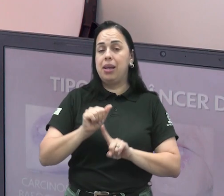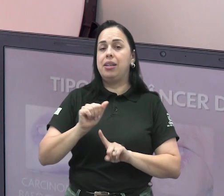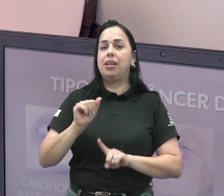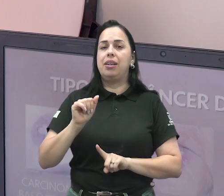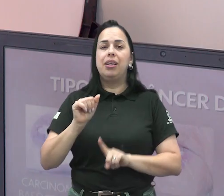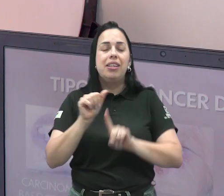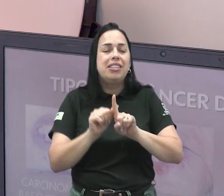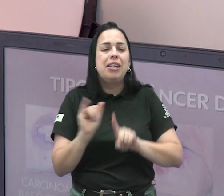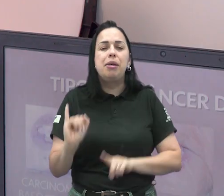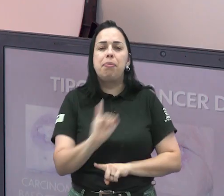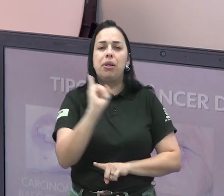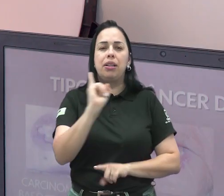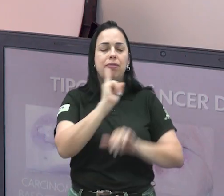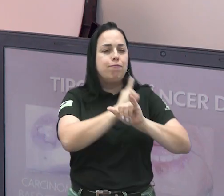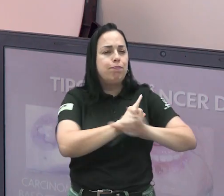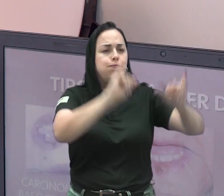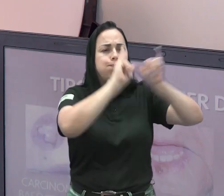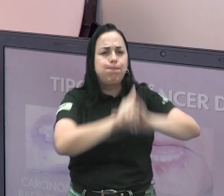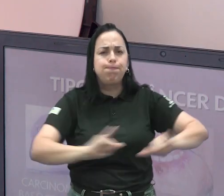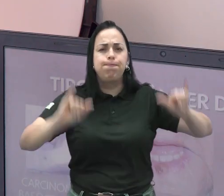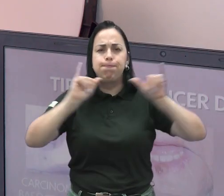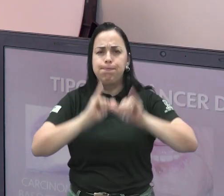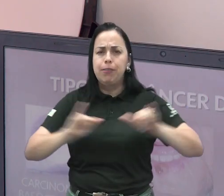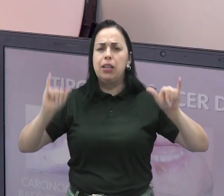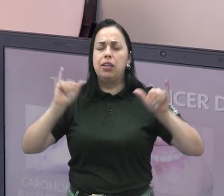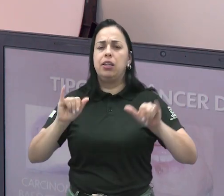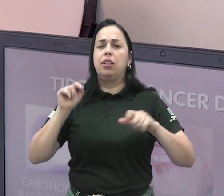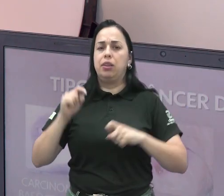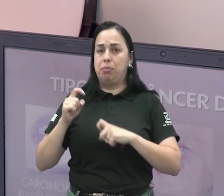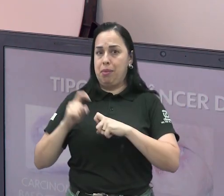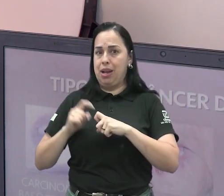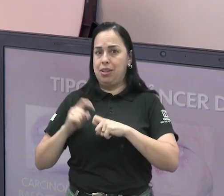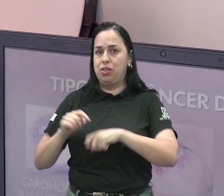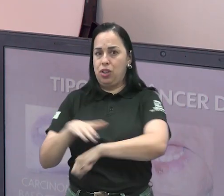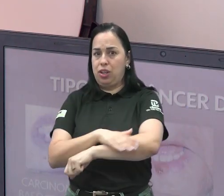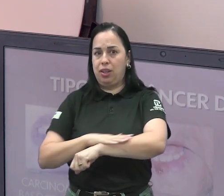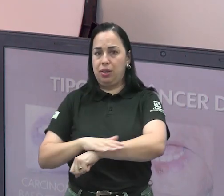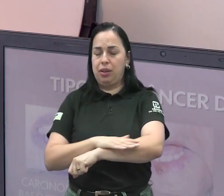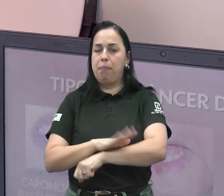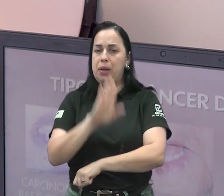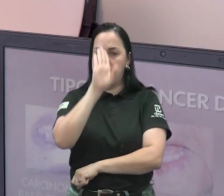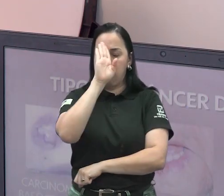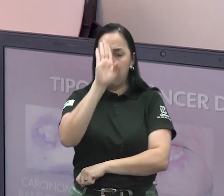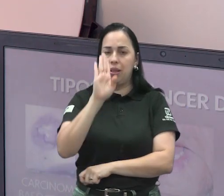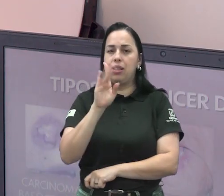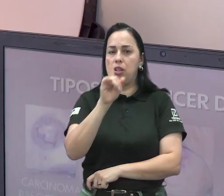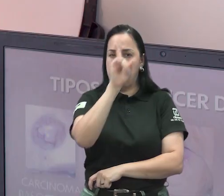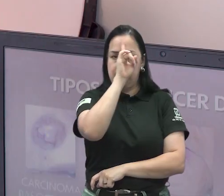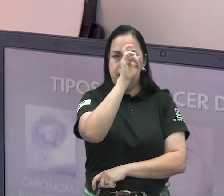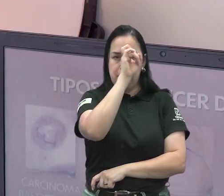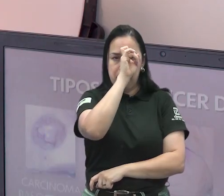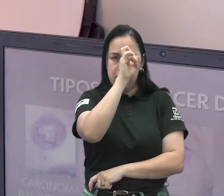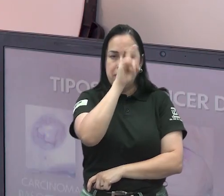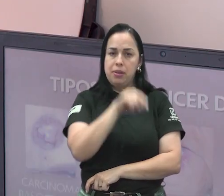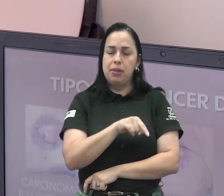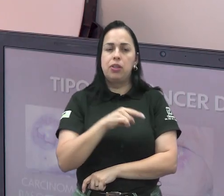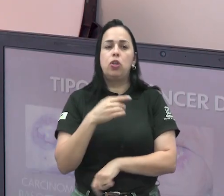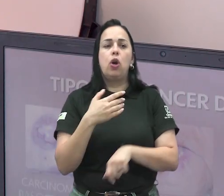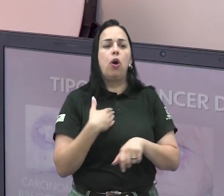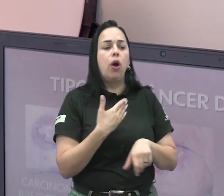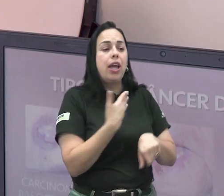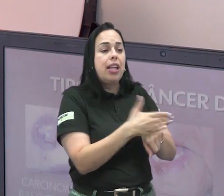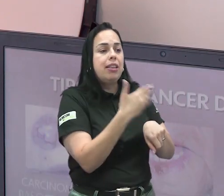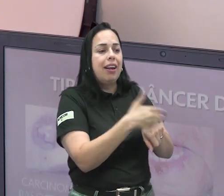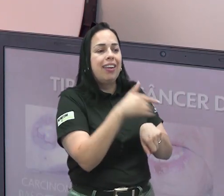muito importante, nós fazemos várias campanhas. E em vários serviços de dermatologia, especialmente os serviços com hospital residência, onde